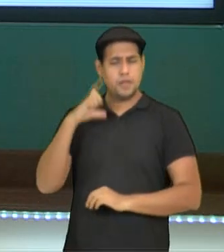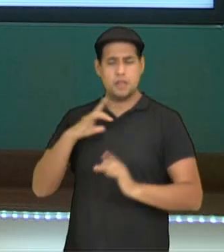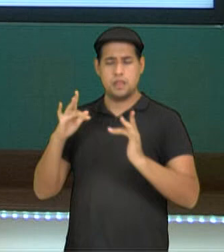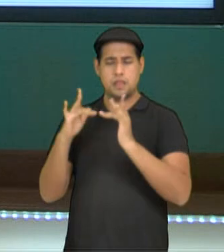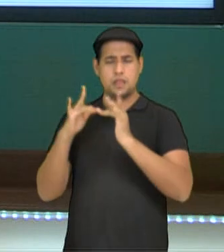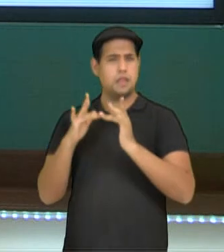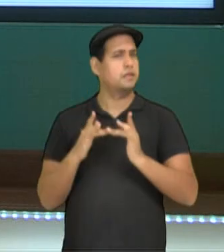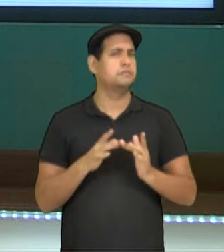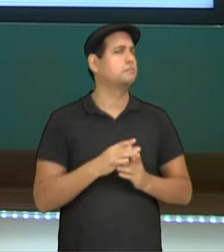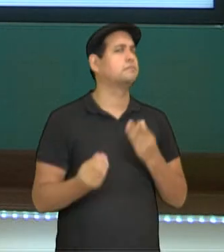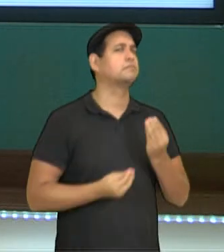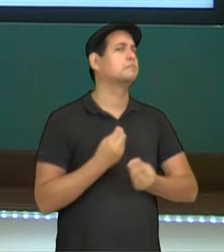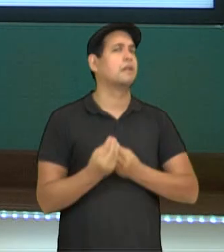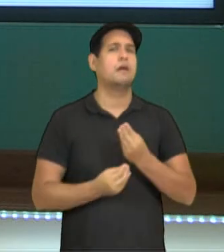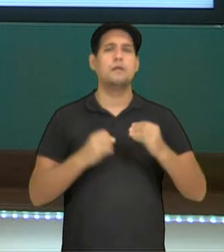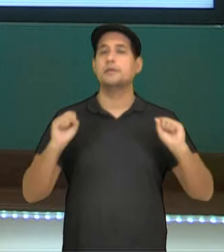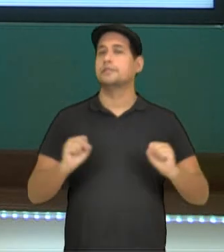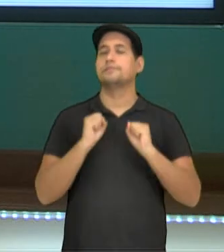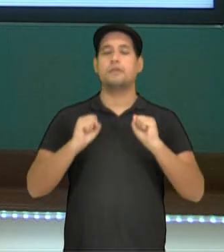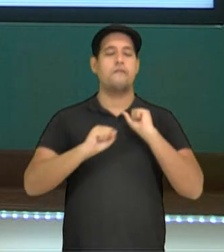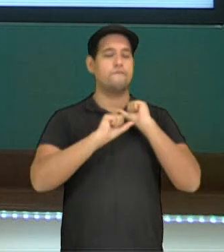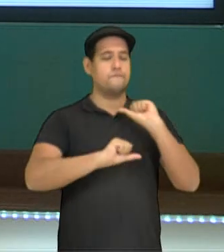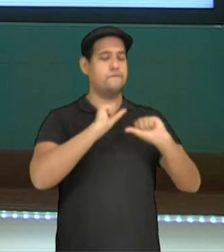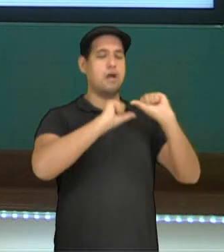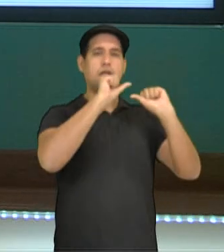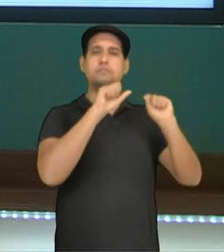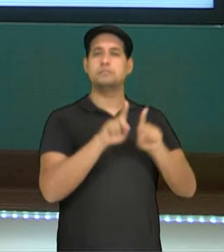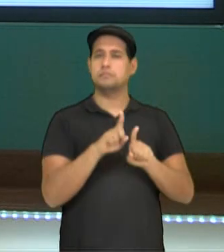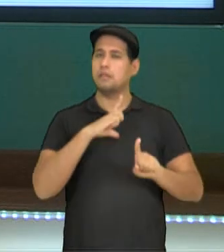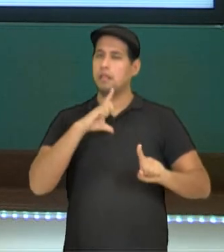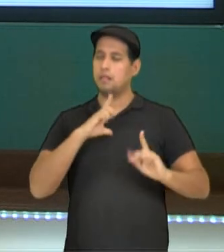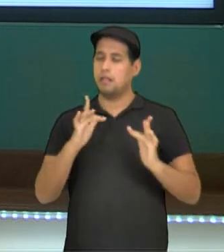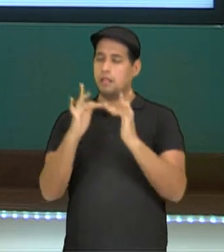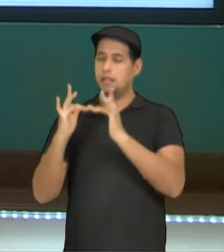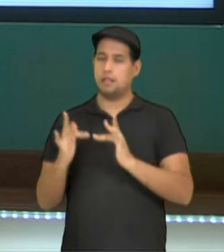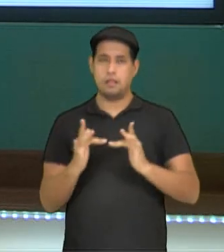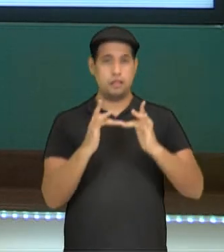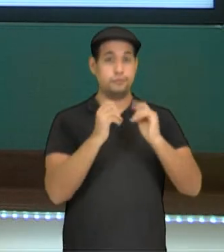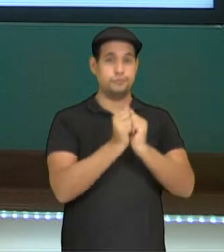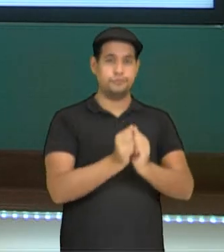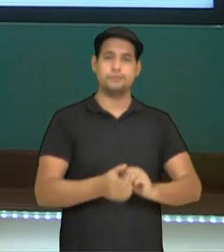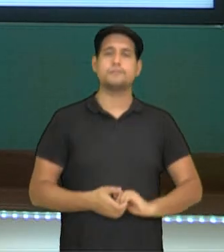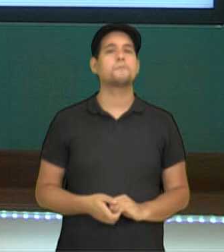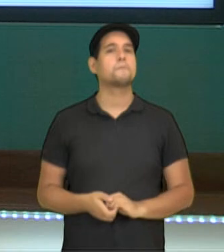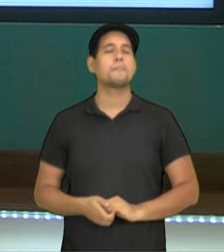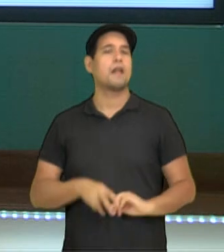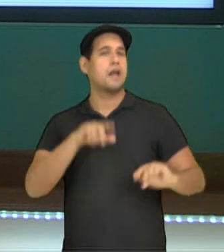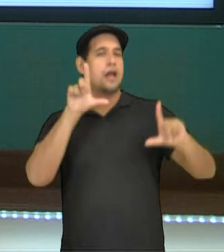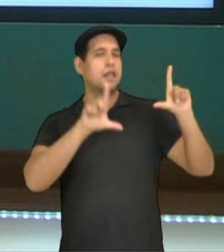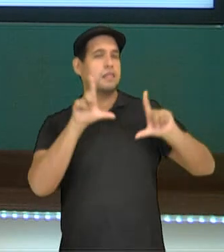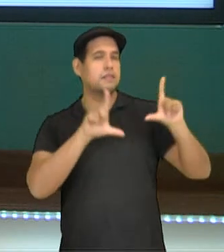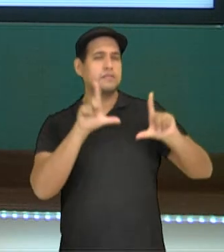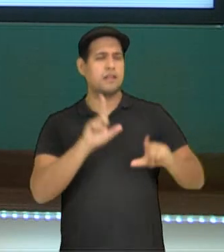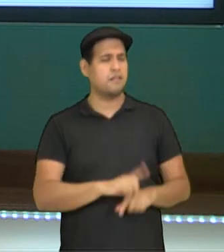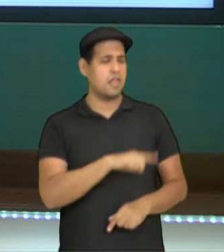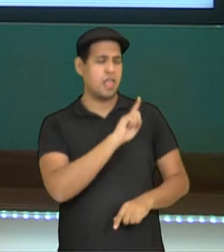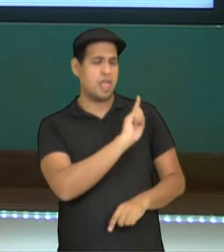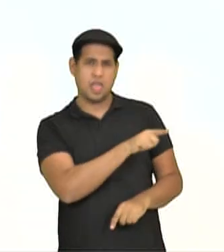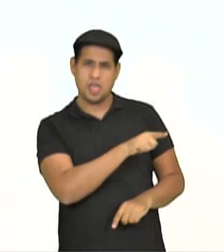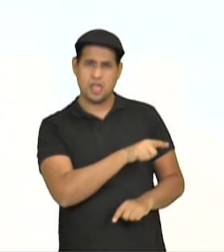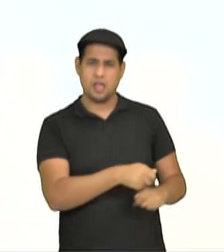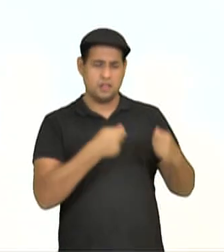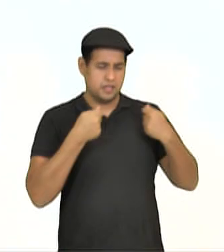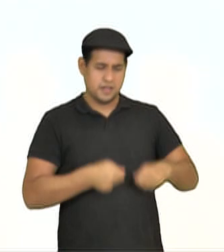interfere? Como o esporte ele vai se transformando? A mídia tem influência? Será que a televisão ela é capaz